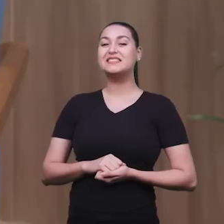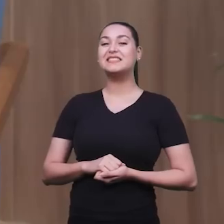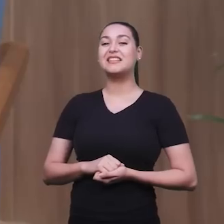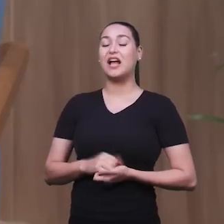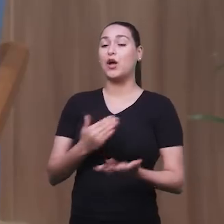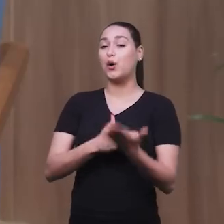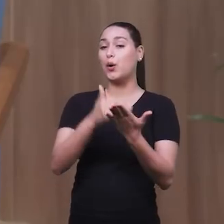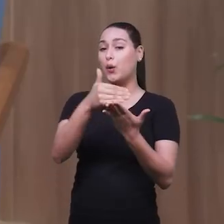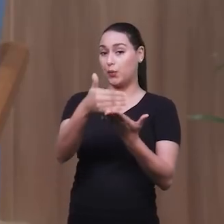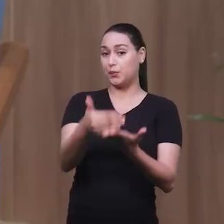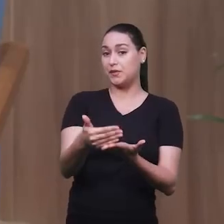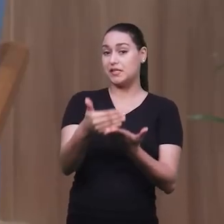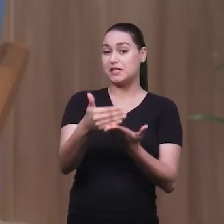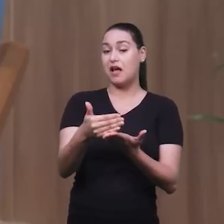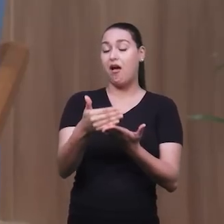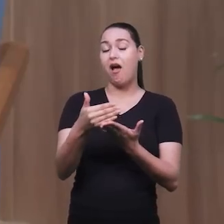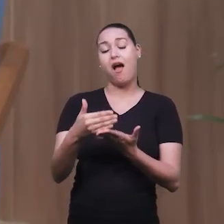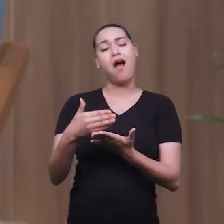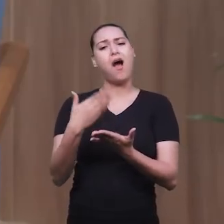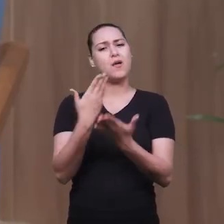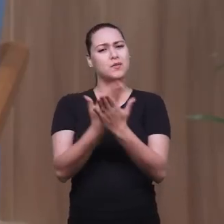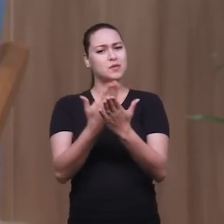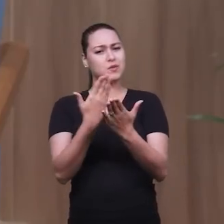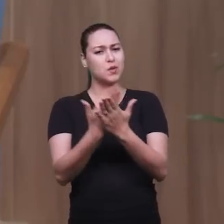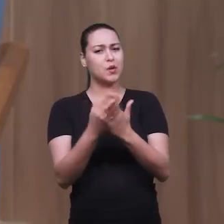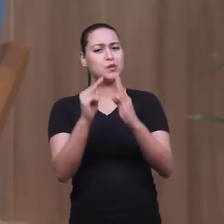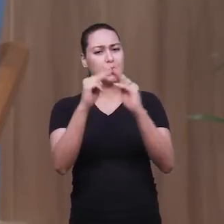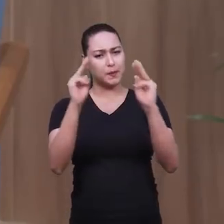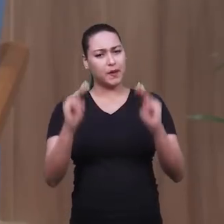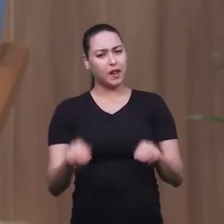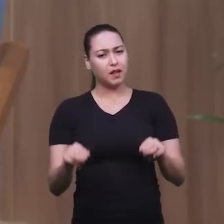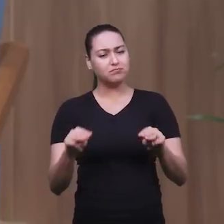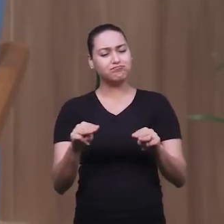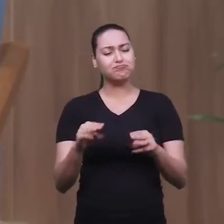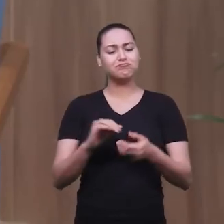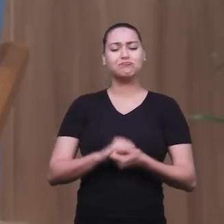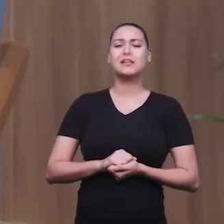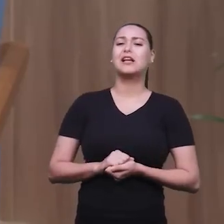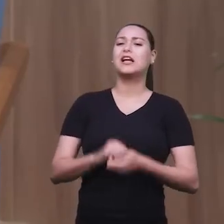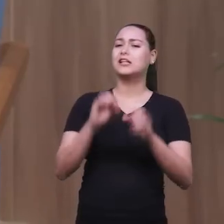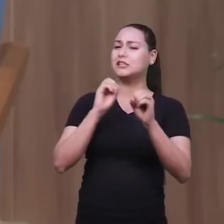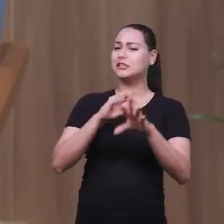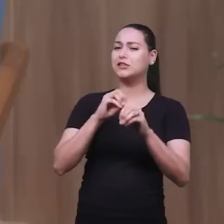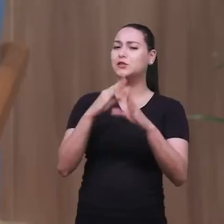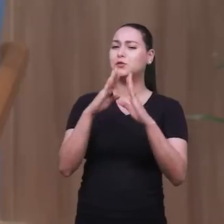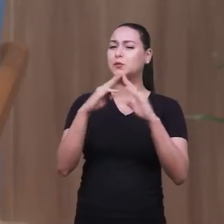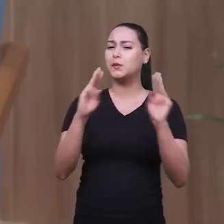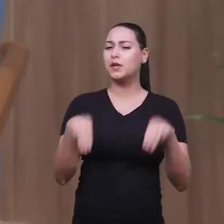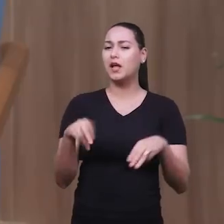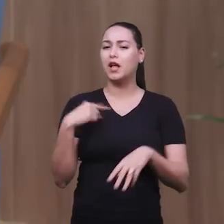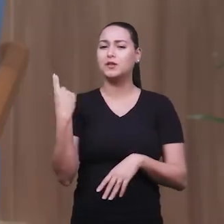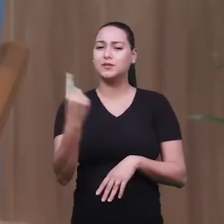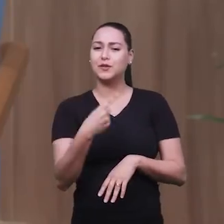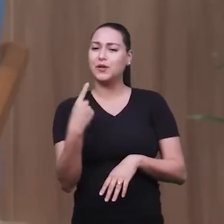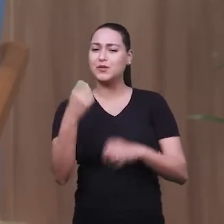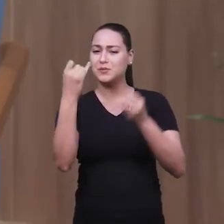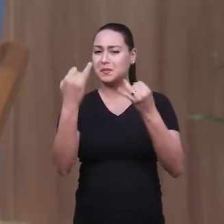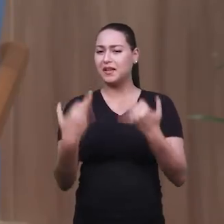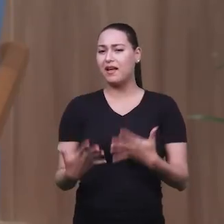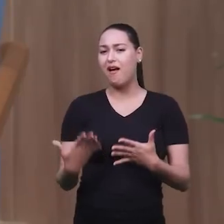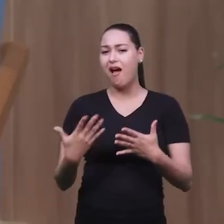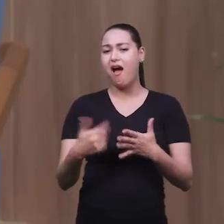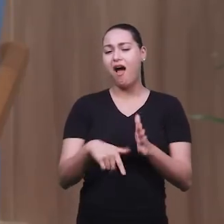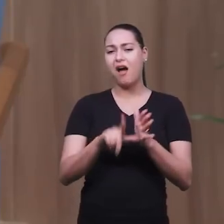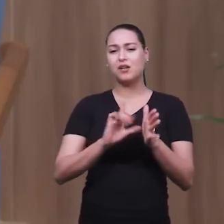E nós estamos começando agora o quadro Lições do Manaim. Esse quadro que, já falamos sobre isso antes, né?